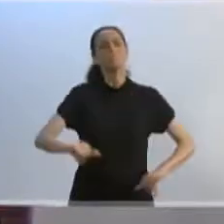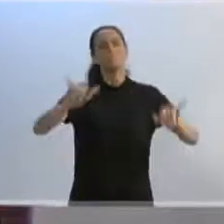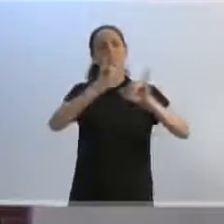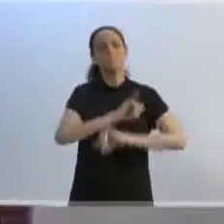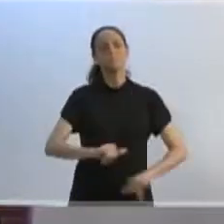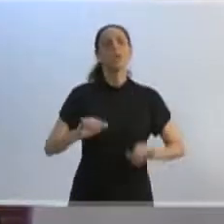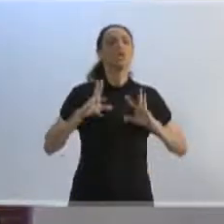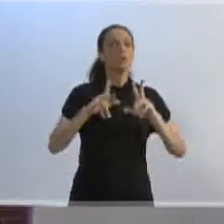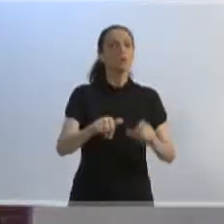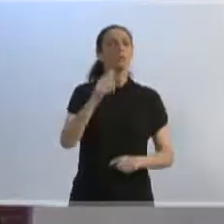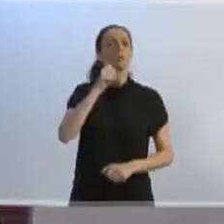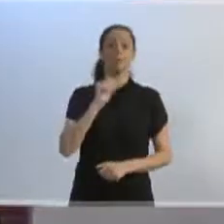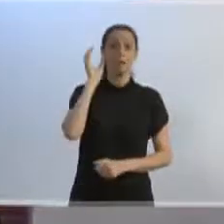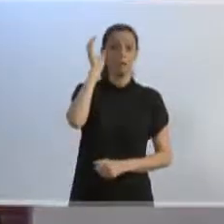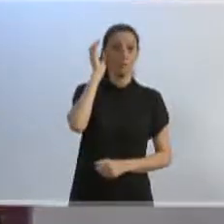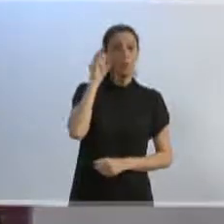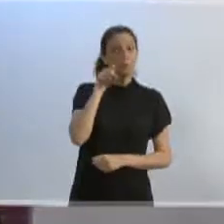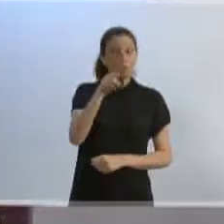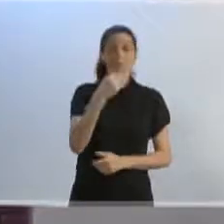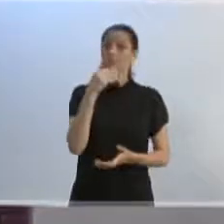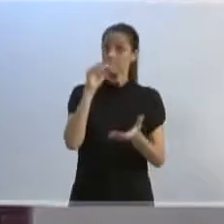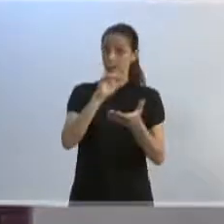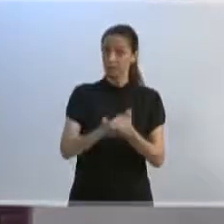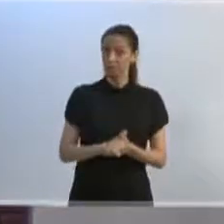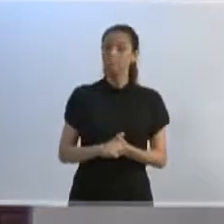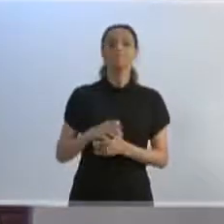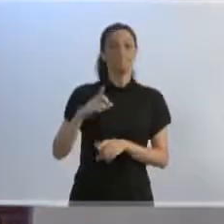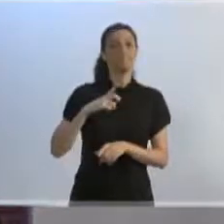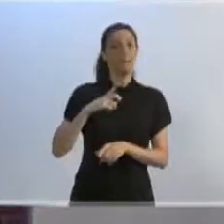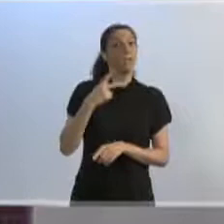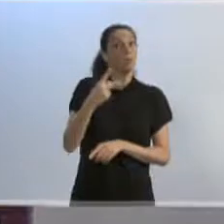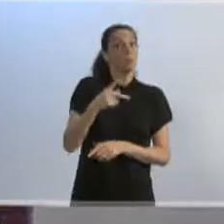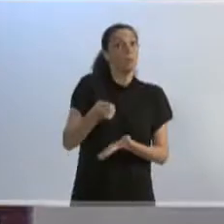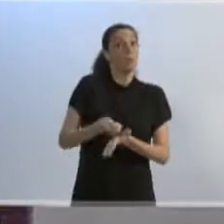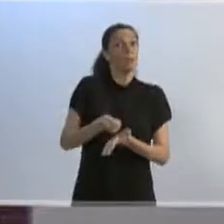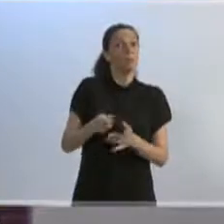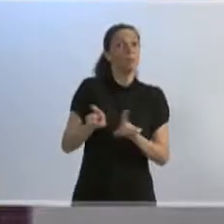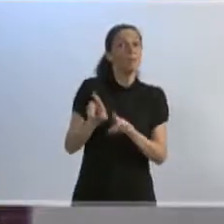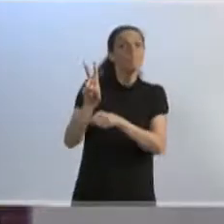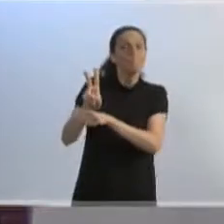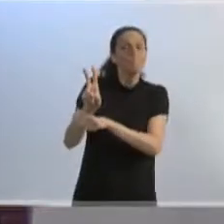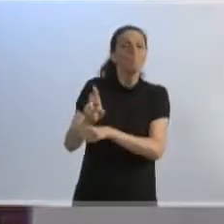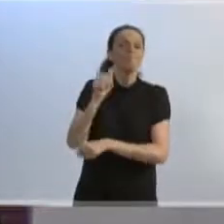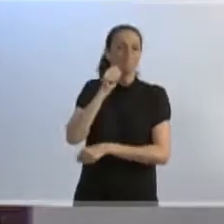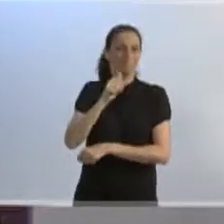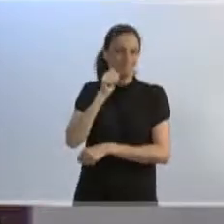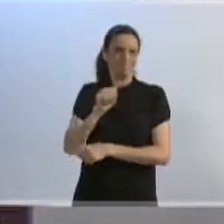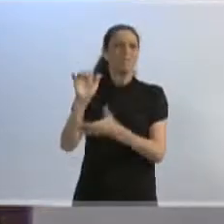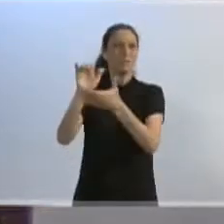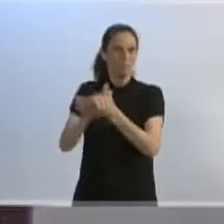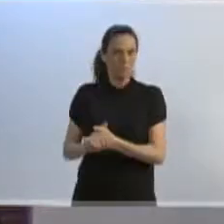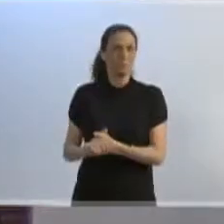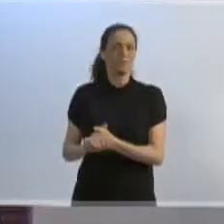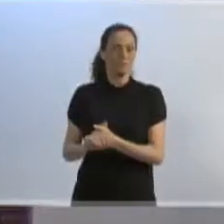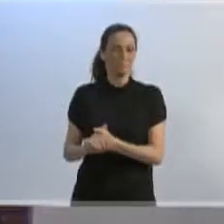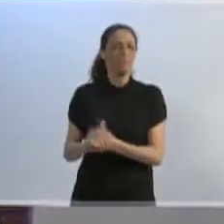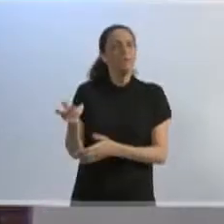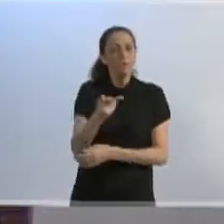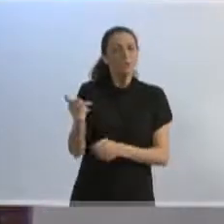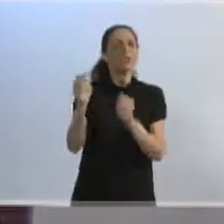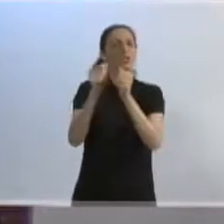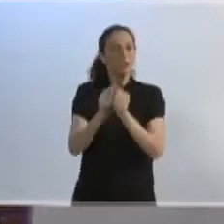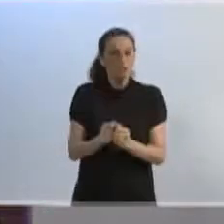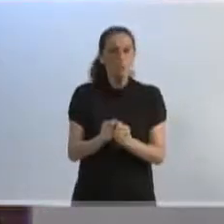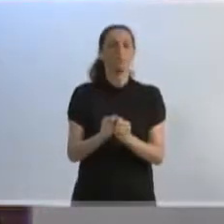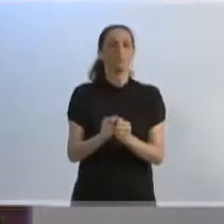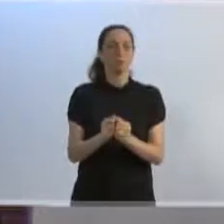para todas as mulheres. E você, que é marido, também tem a sua obrigação, enquanto homem, de também, junto com a sua esposa, cobrar para que